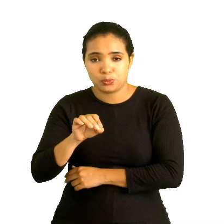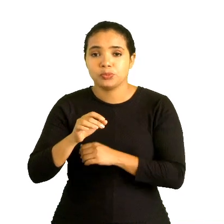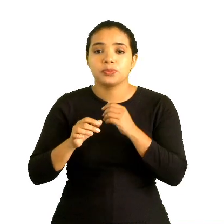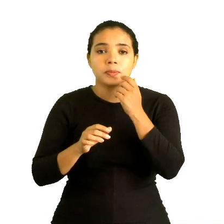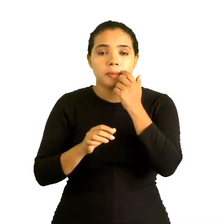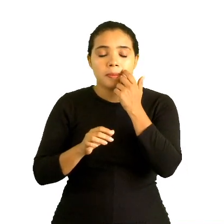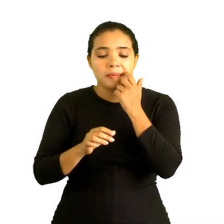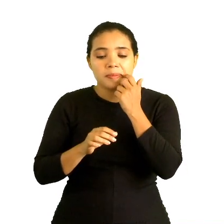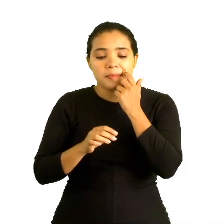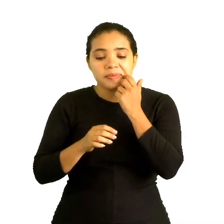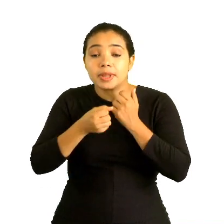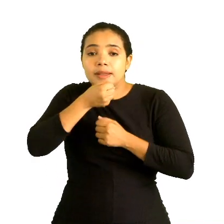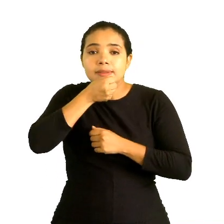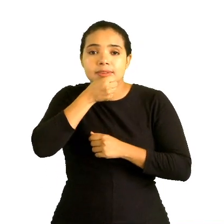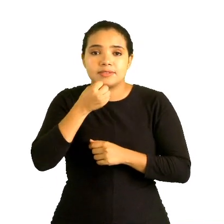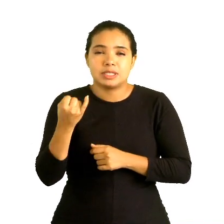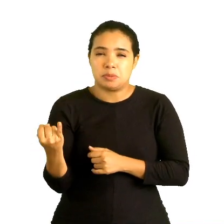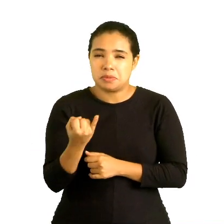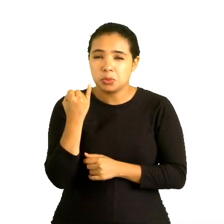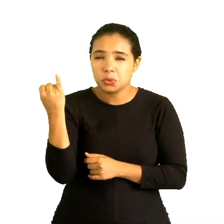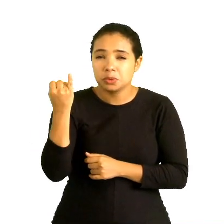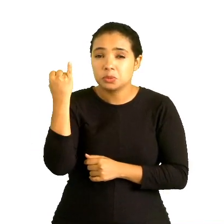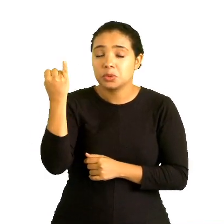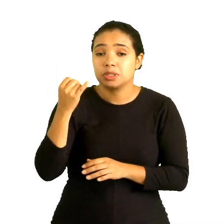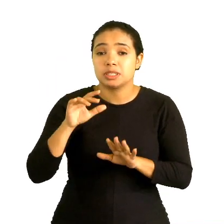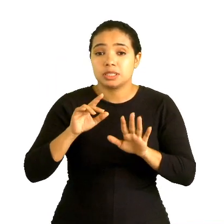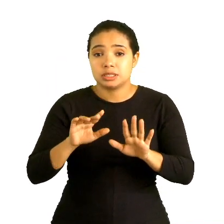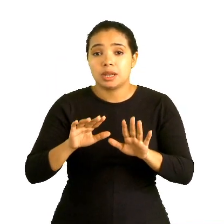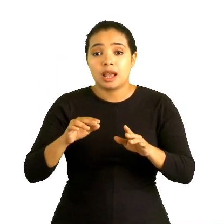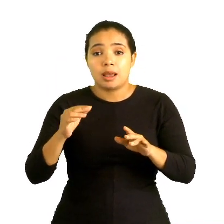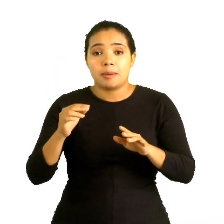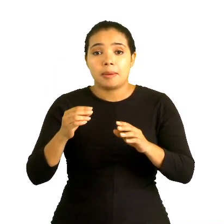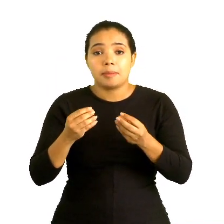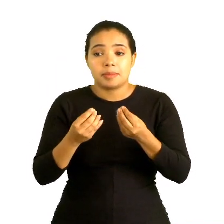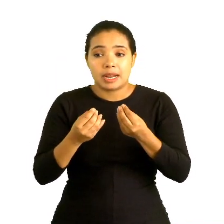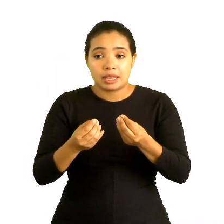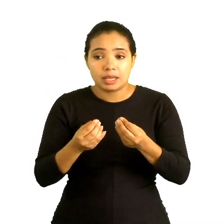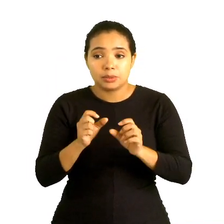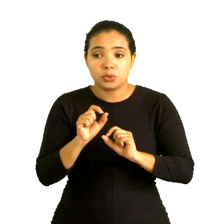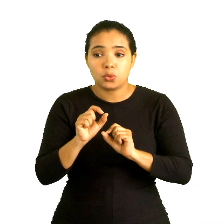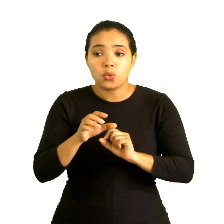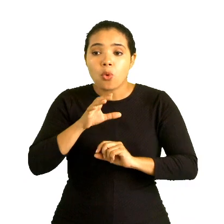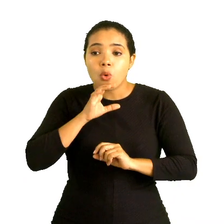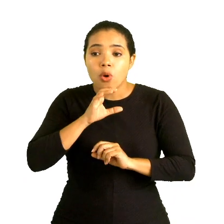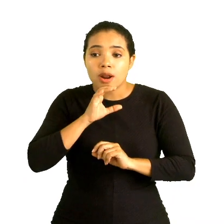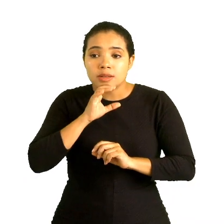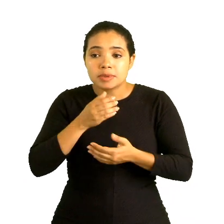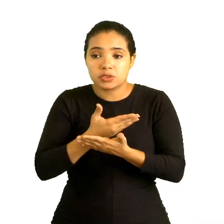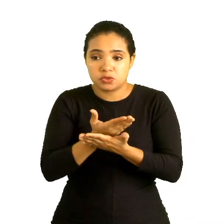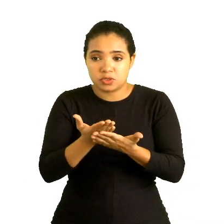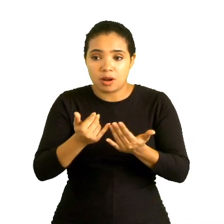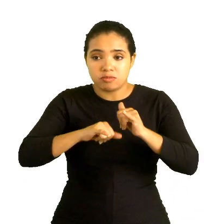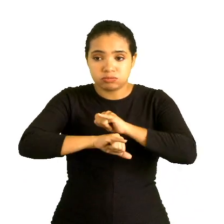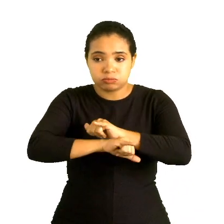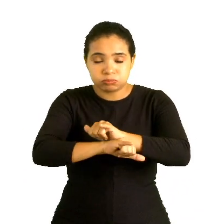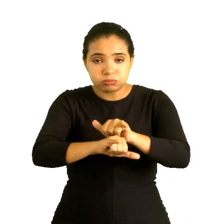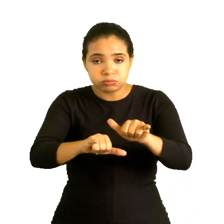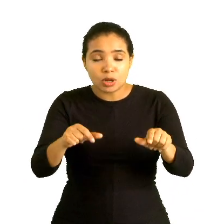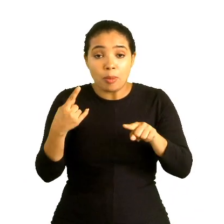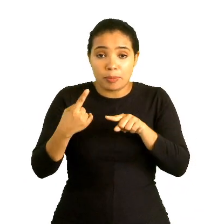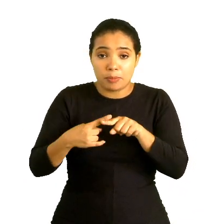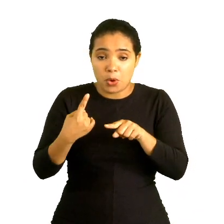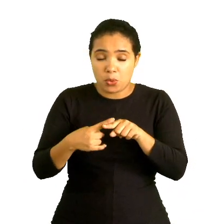função social muito importante, sendo essencial para a difusão do conhecimento. Por quê? Porque ela